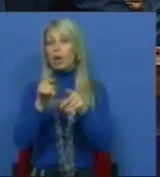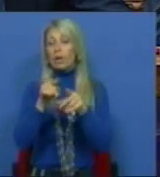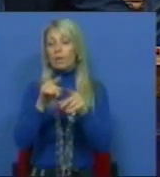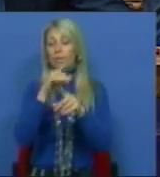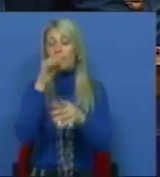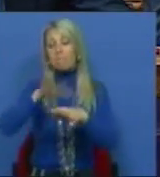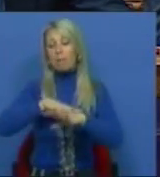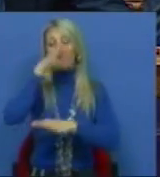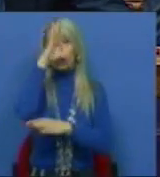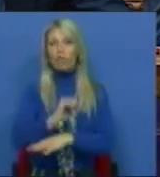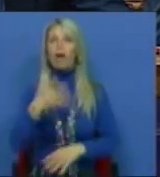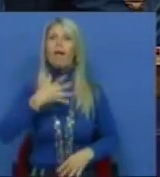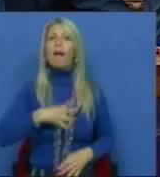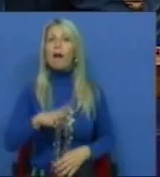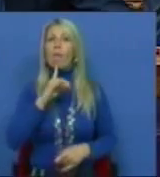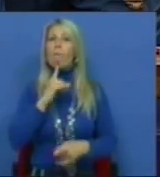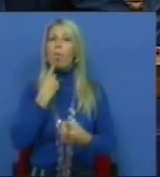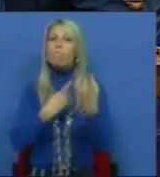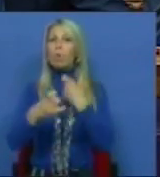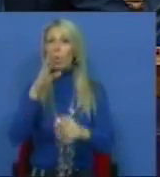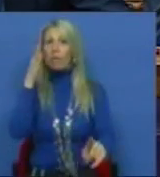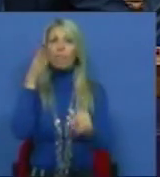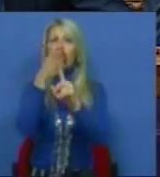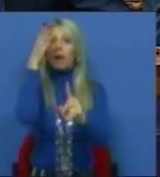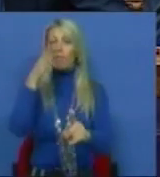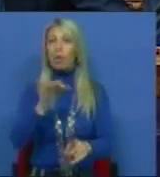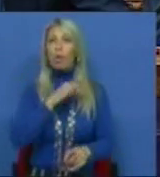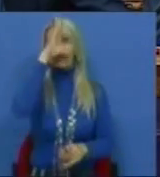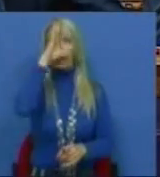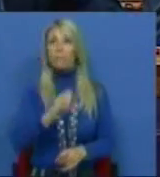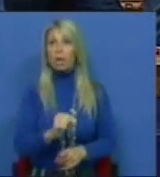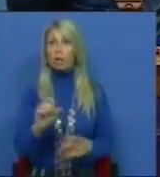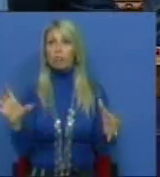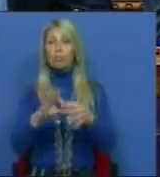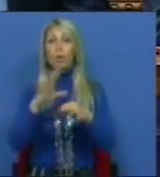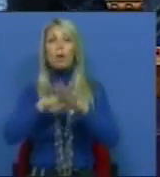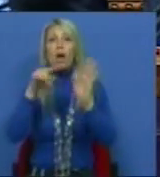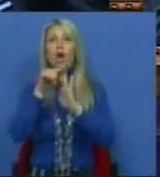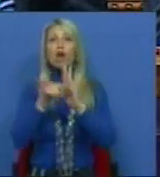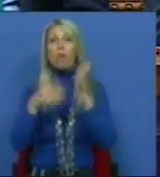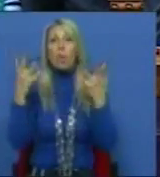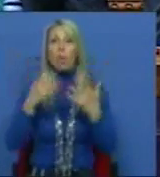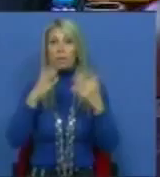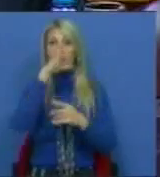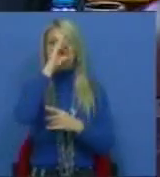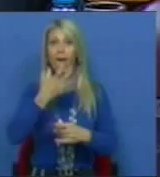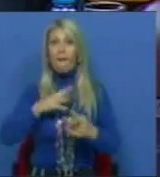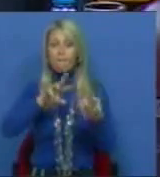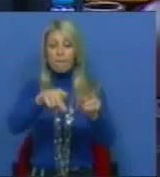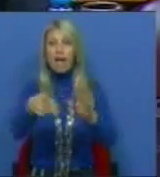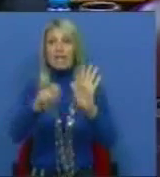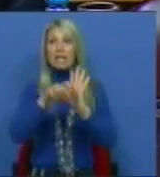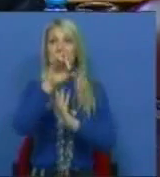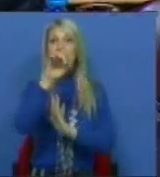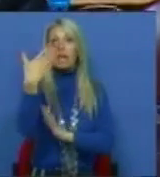Eu gostaria de colocar uma questão muito direta ao Sr. Ministro e que se prende com a norma do Orçamento de Estado que pretende alterar o artigo